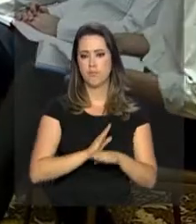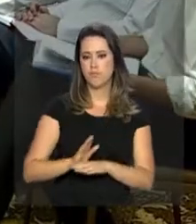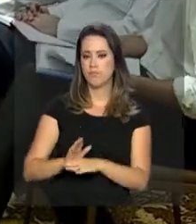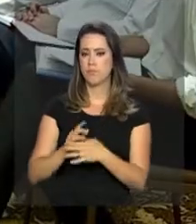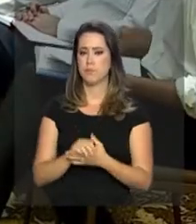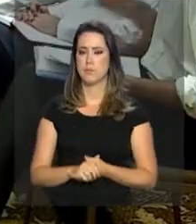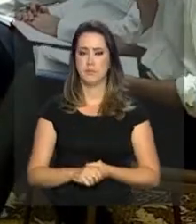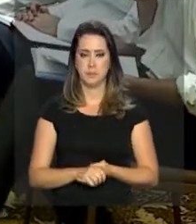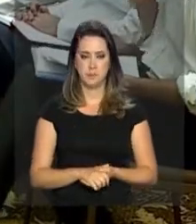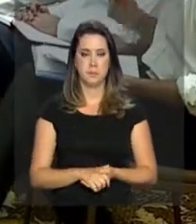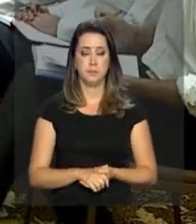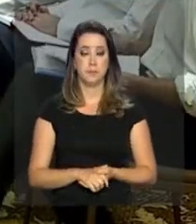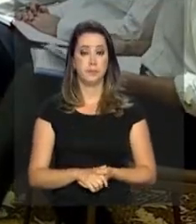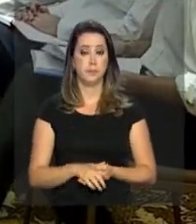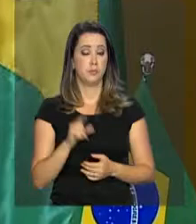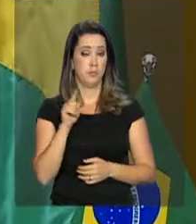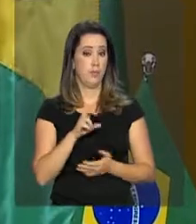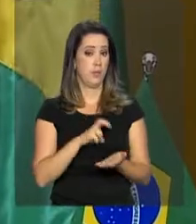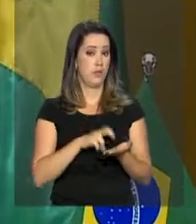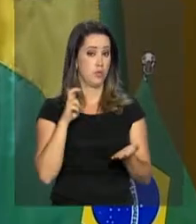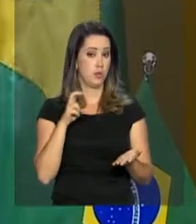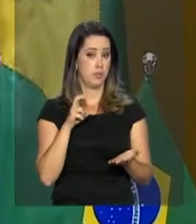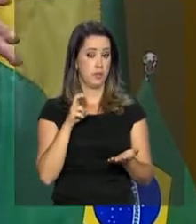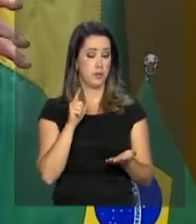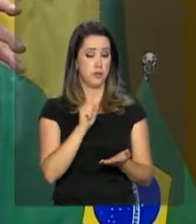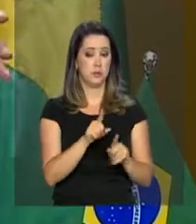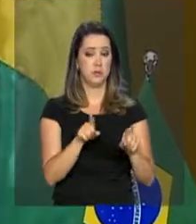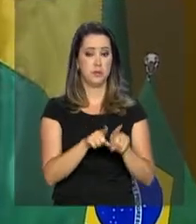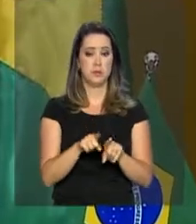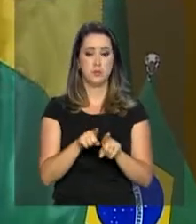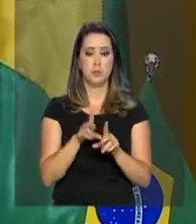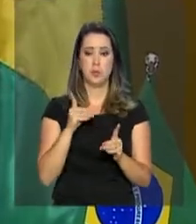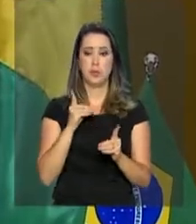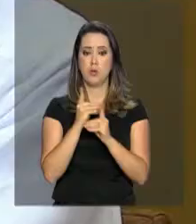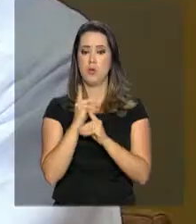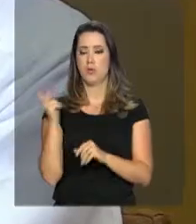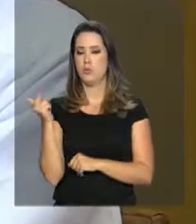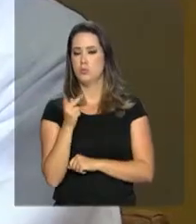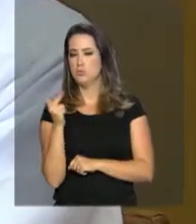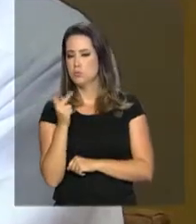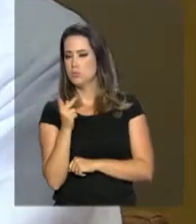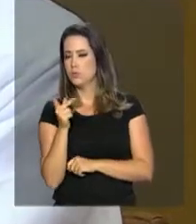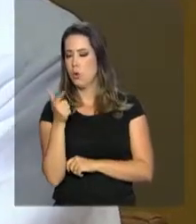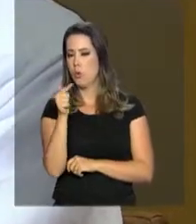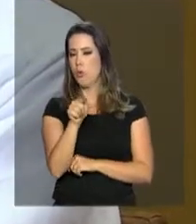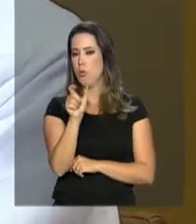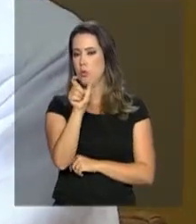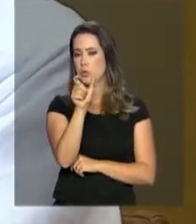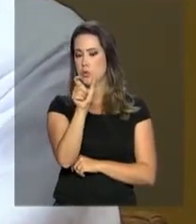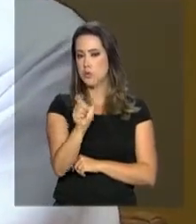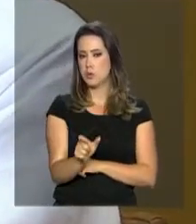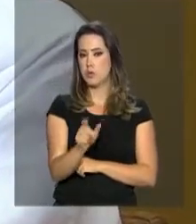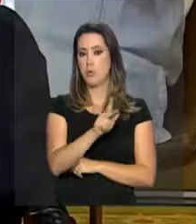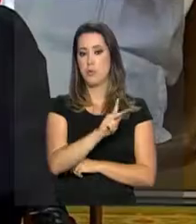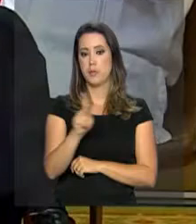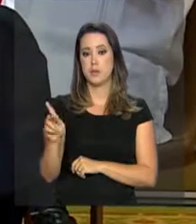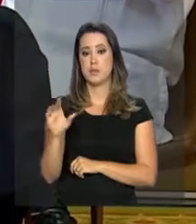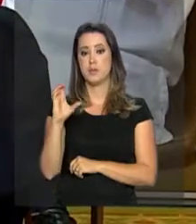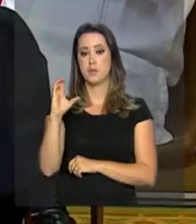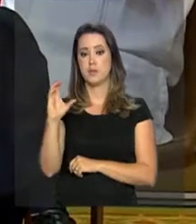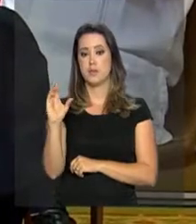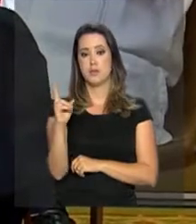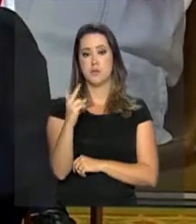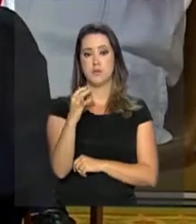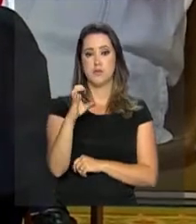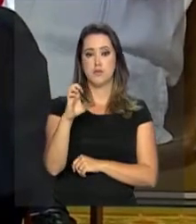com a aliança do pacífico pela manhã o presidente michel temer teve um encontro bilateral com o presidente chileno sebastián pinheira eles